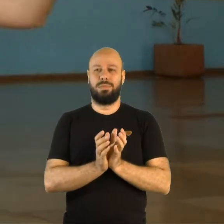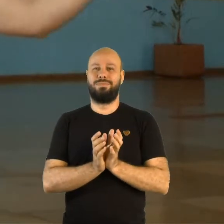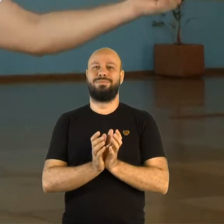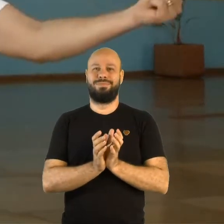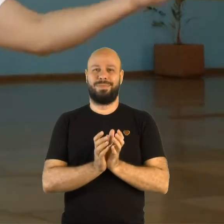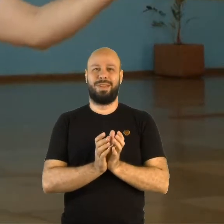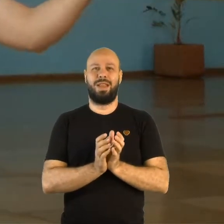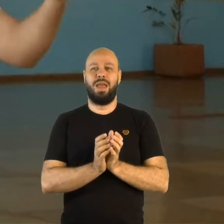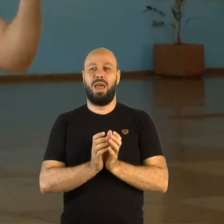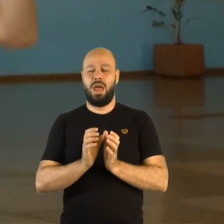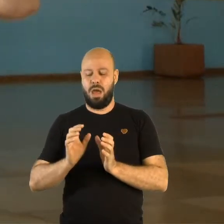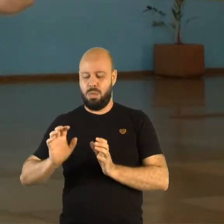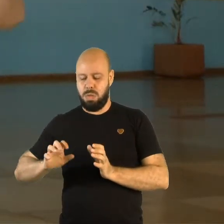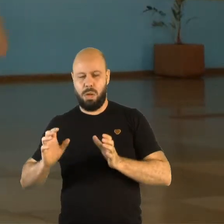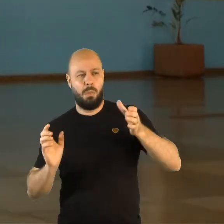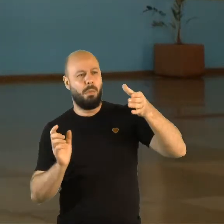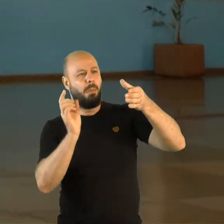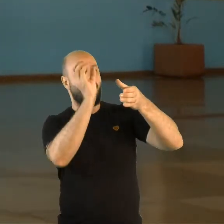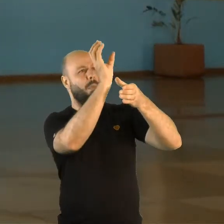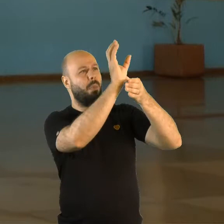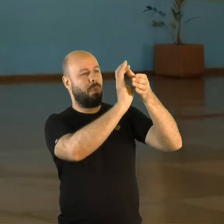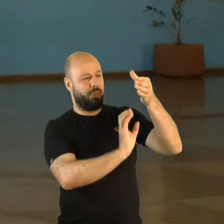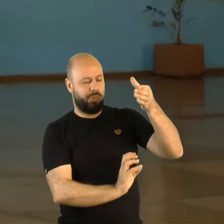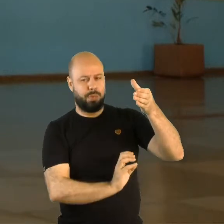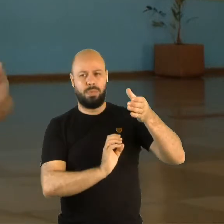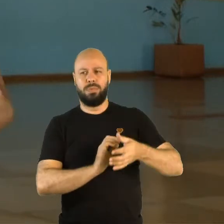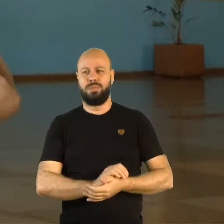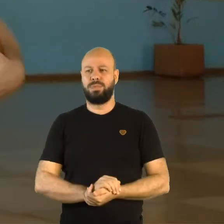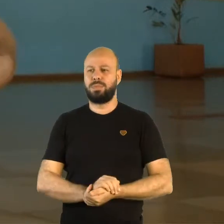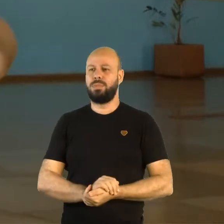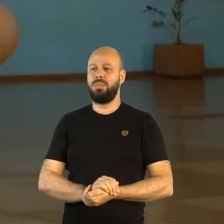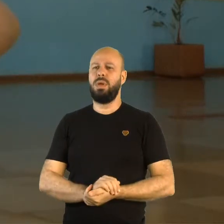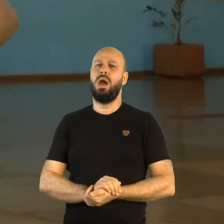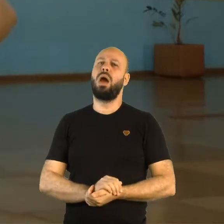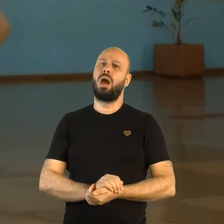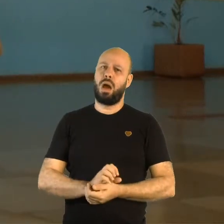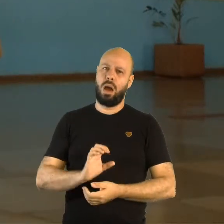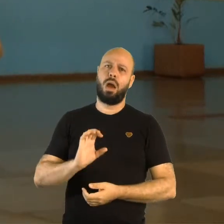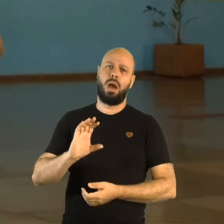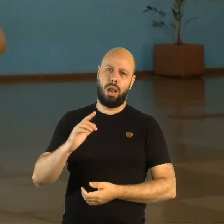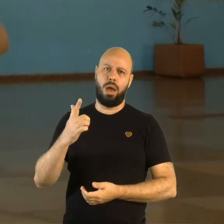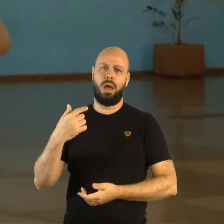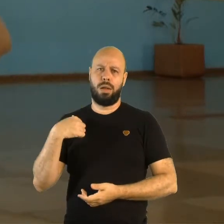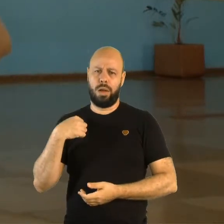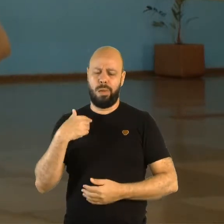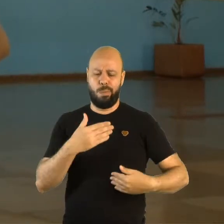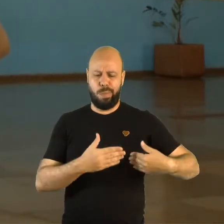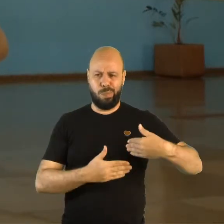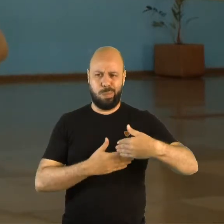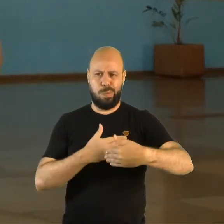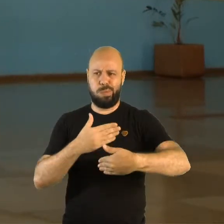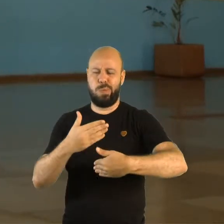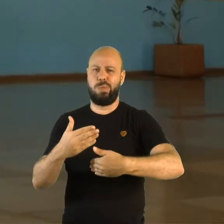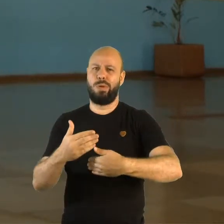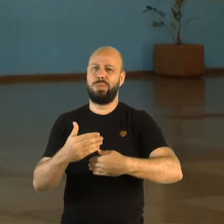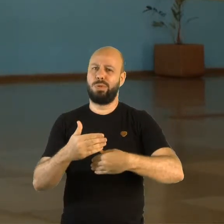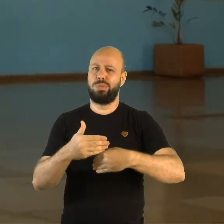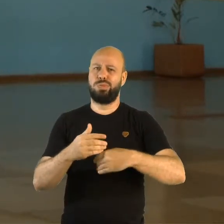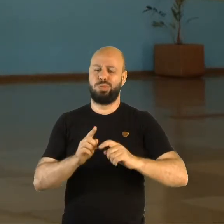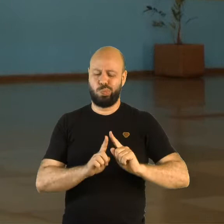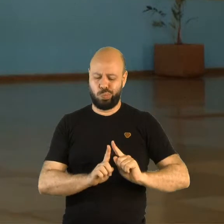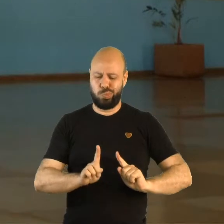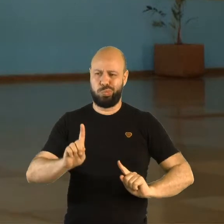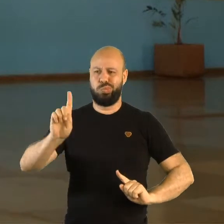objetivo de colocar a bola dentro do cesto adversário é claro que com o passar do tempo o basquete evoluiu